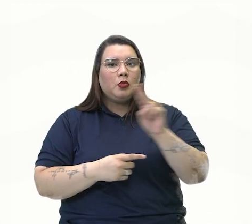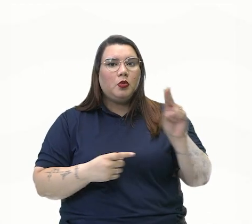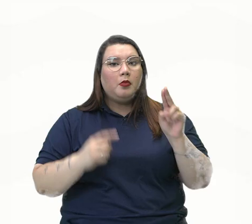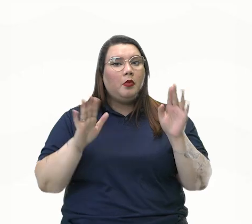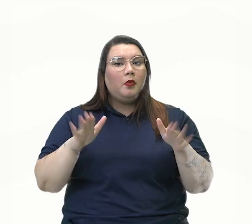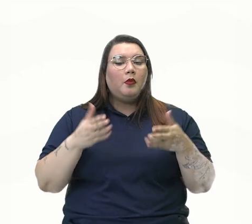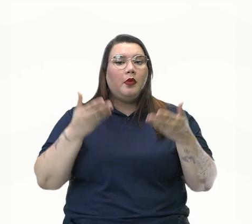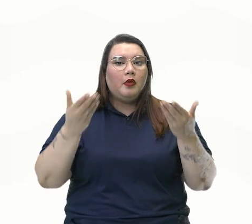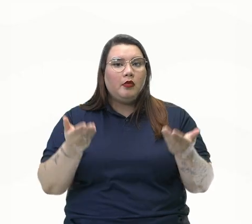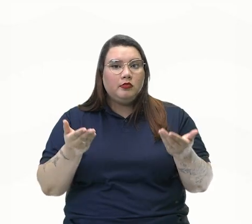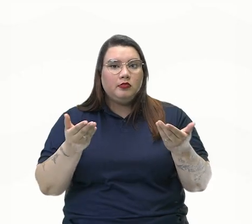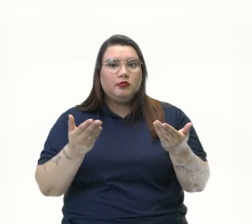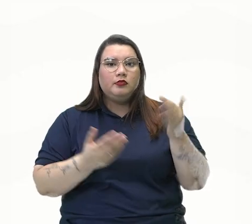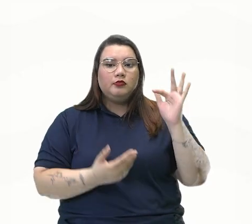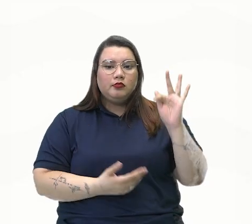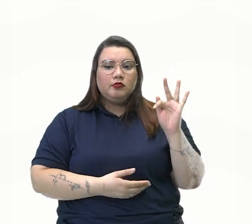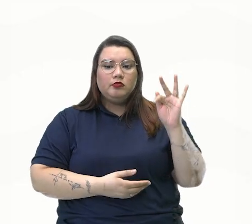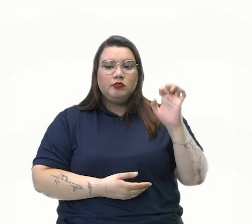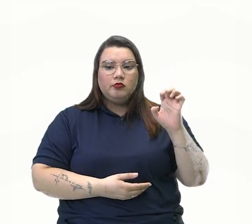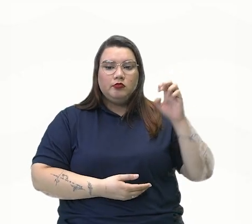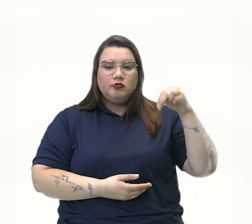experimento